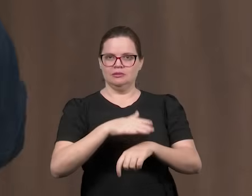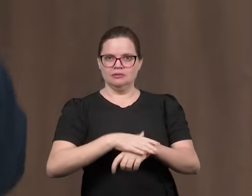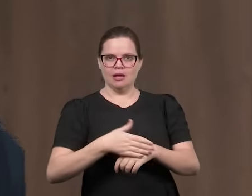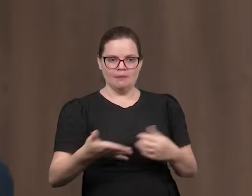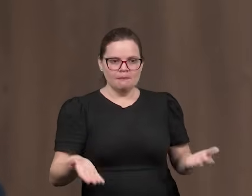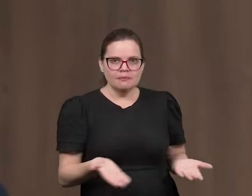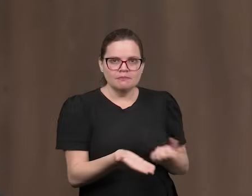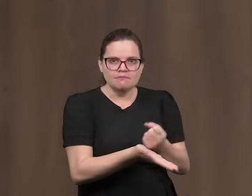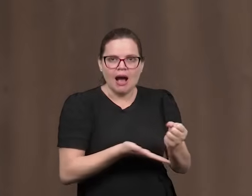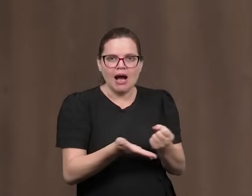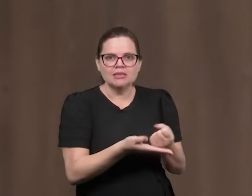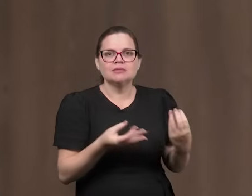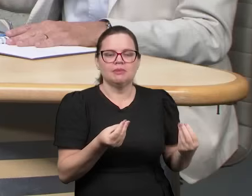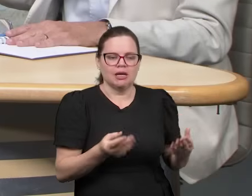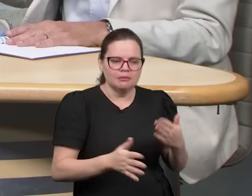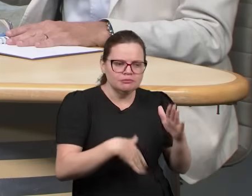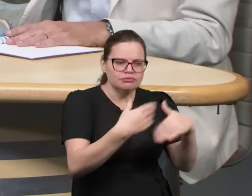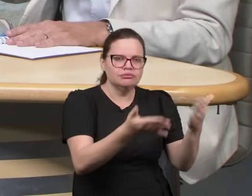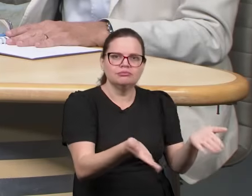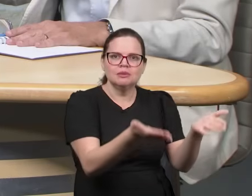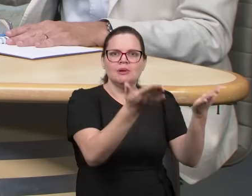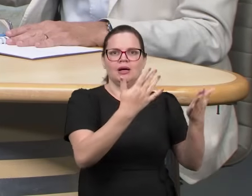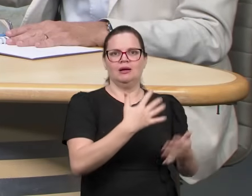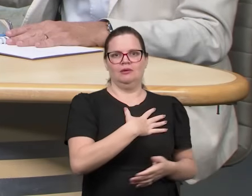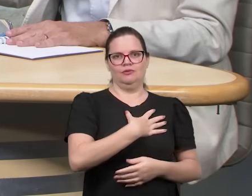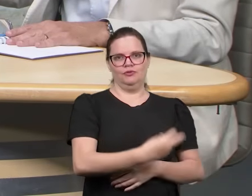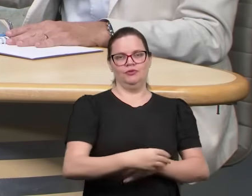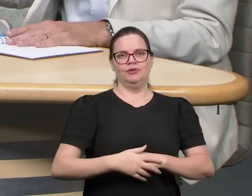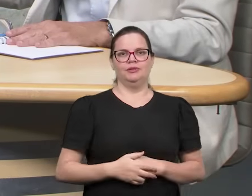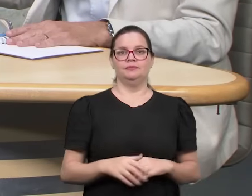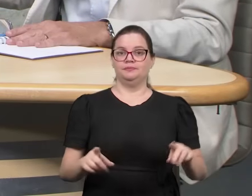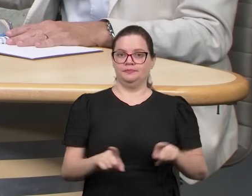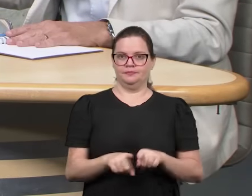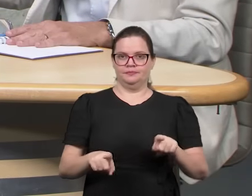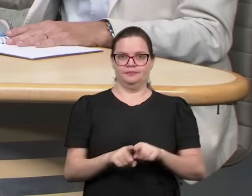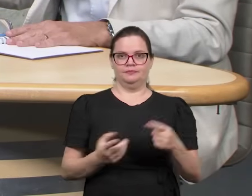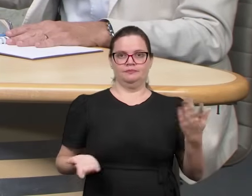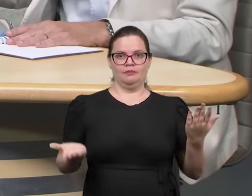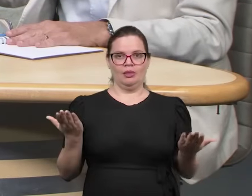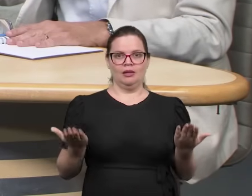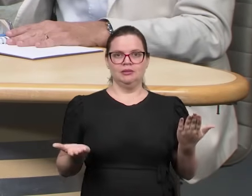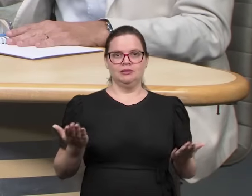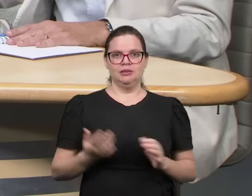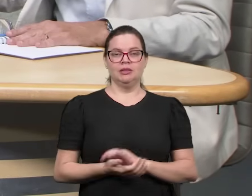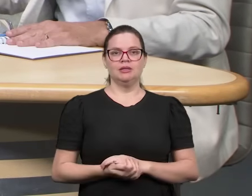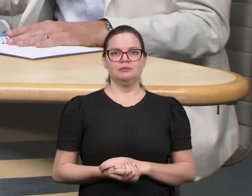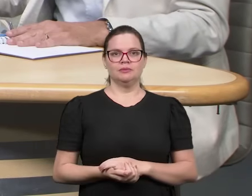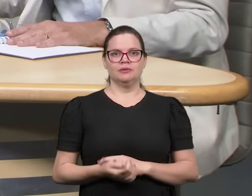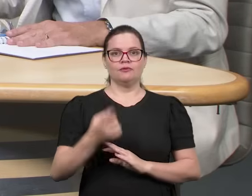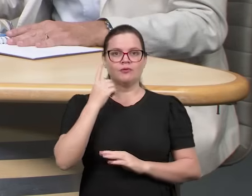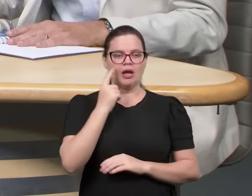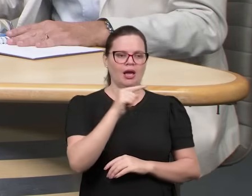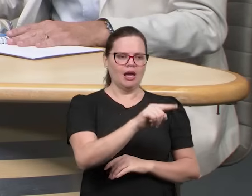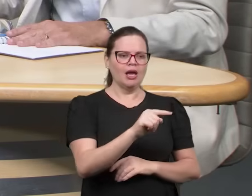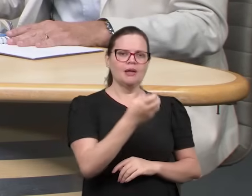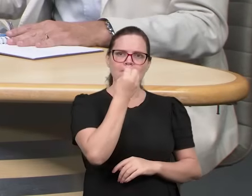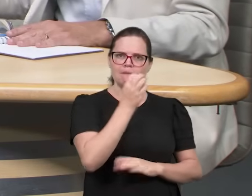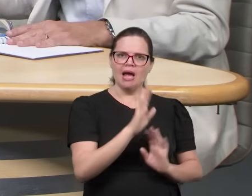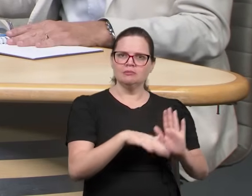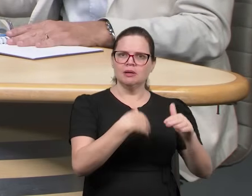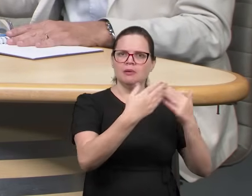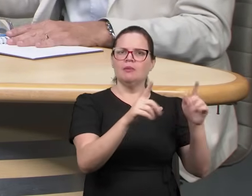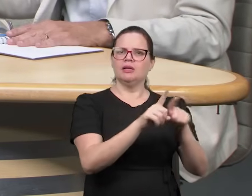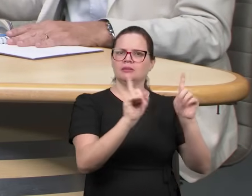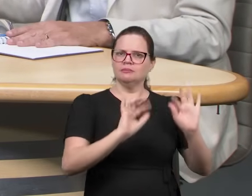filho desenvolver, né? E eu consegui achar esse equilíbrio dele ir bem e ser feliz. Exatamente.